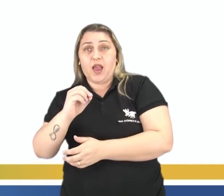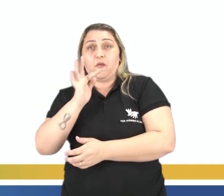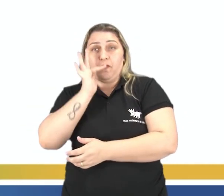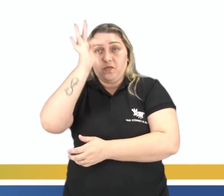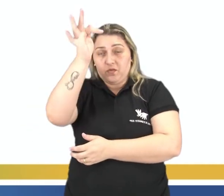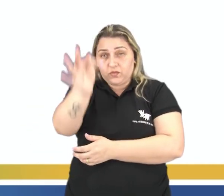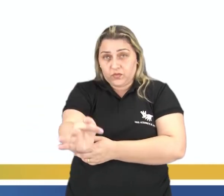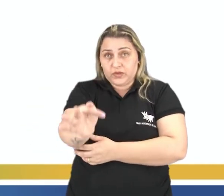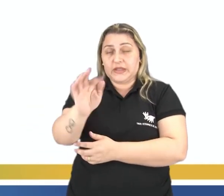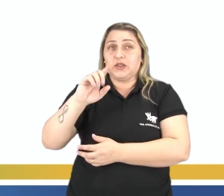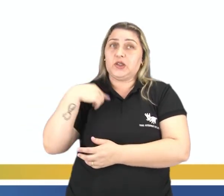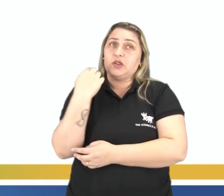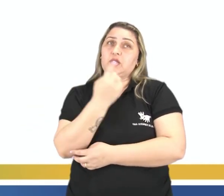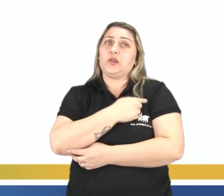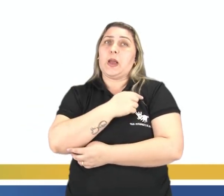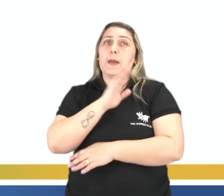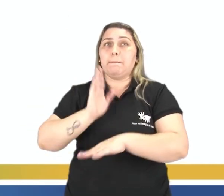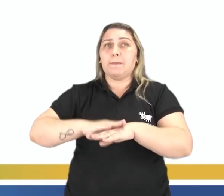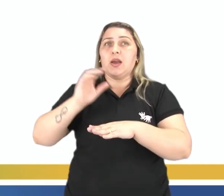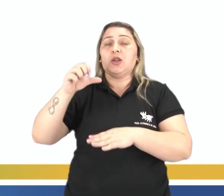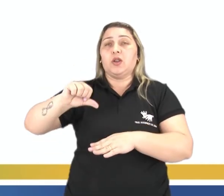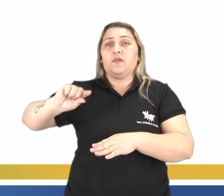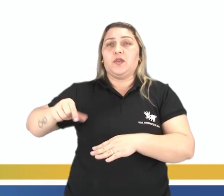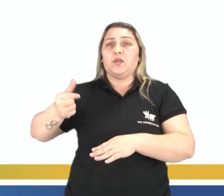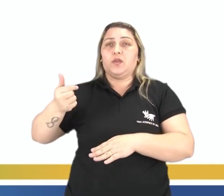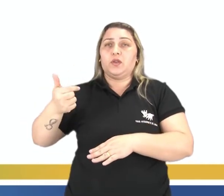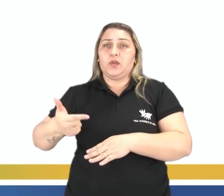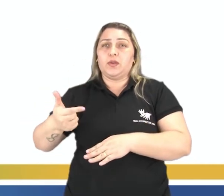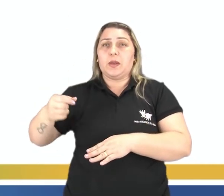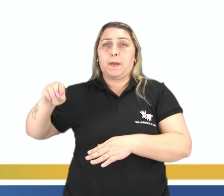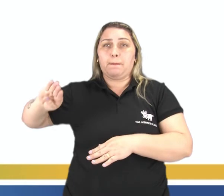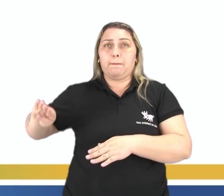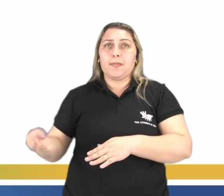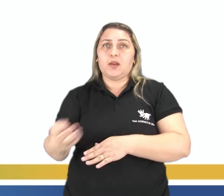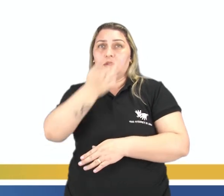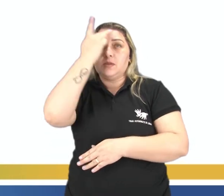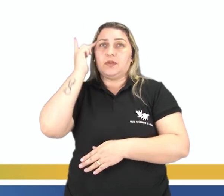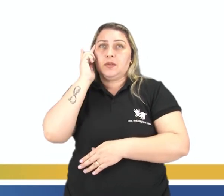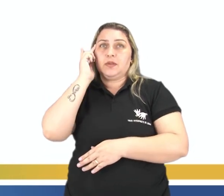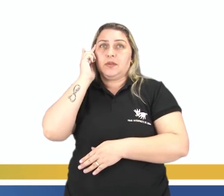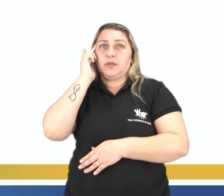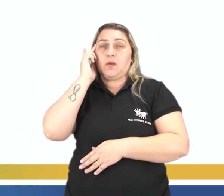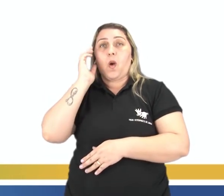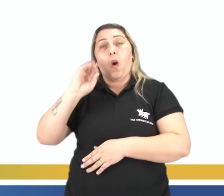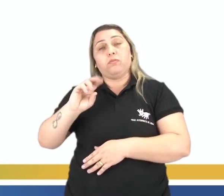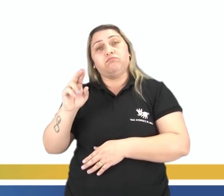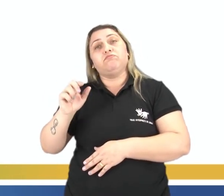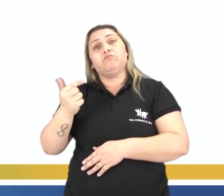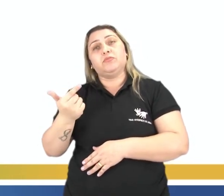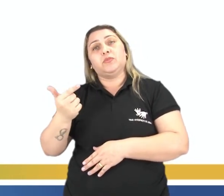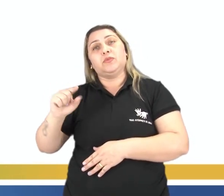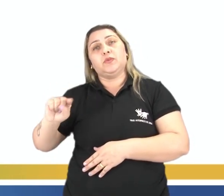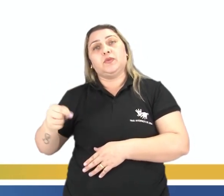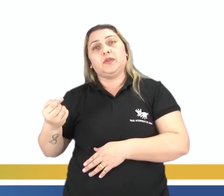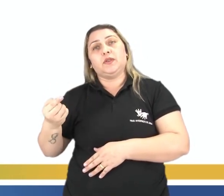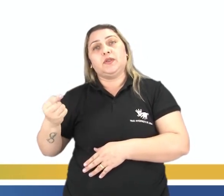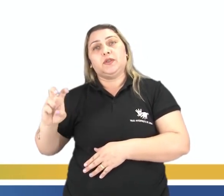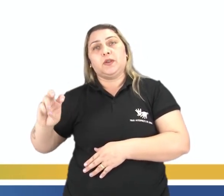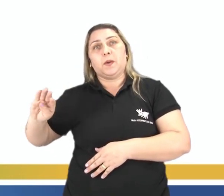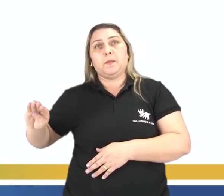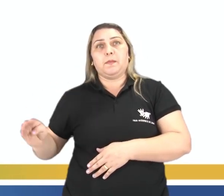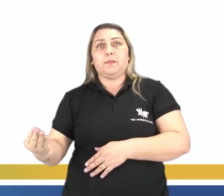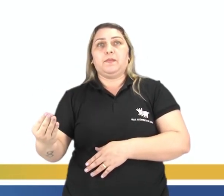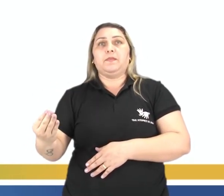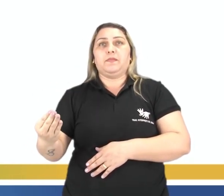prevê seremos mais de 9,2 bilhões de pessoas, ou 2,5 bilhões de